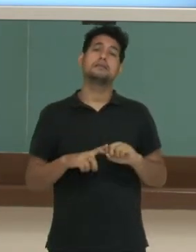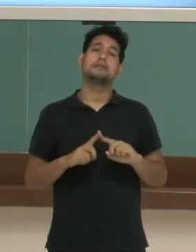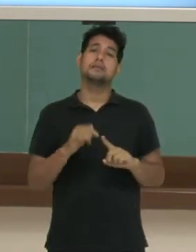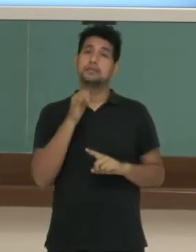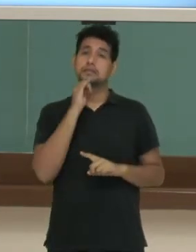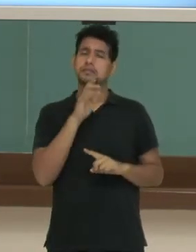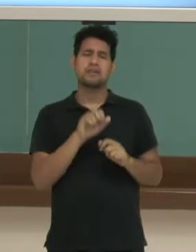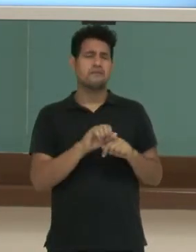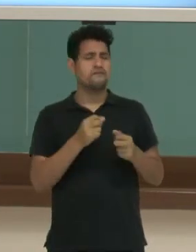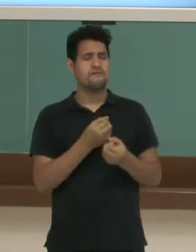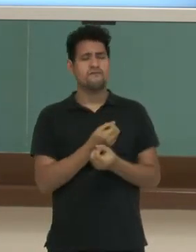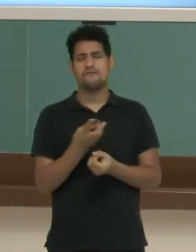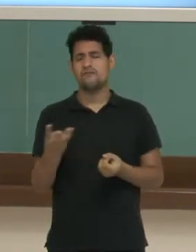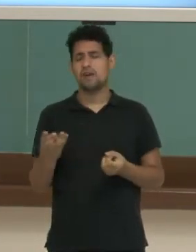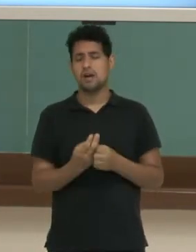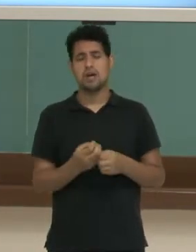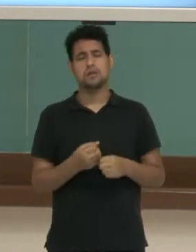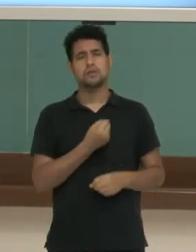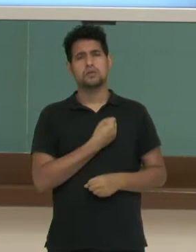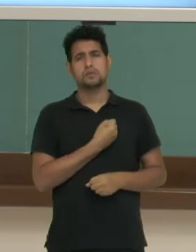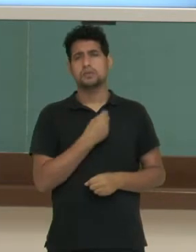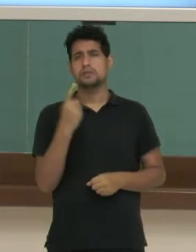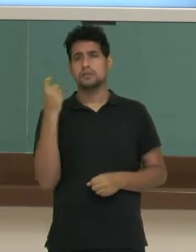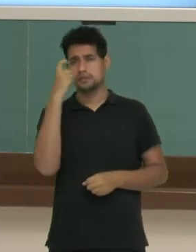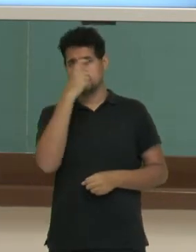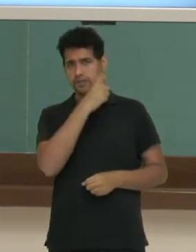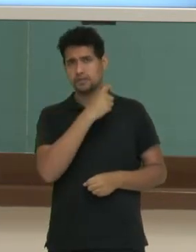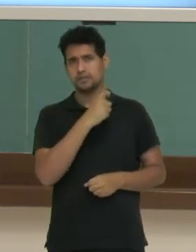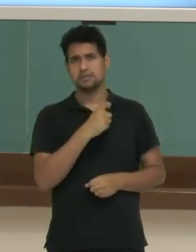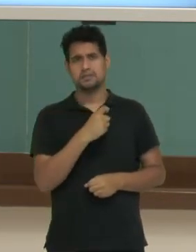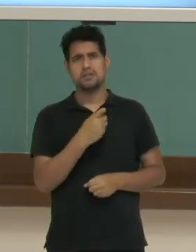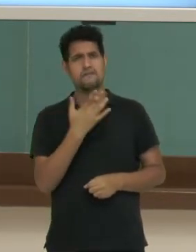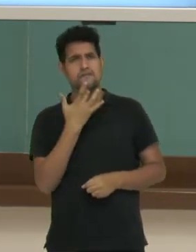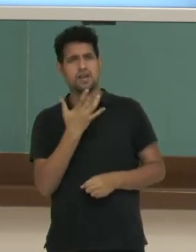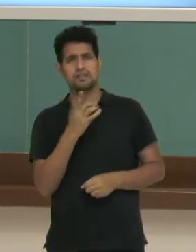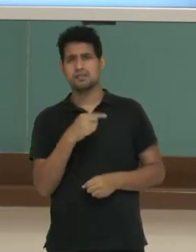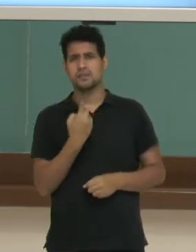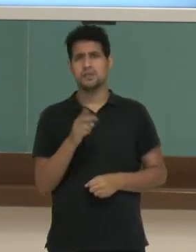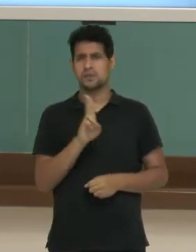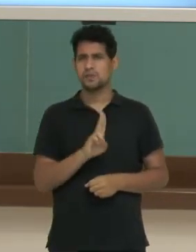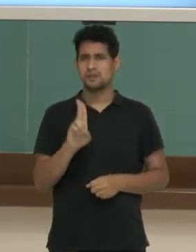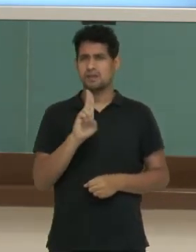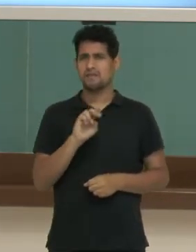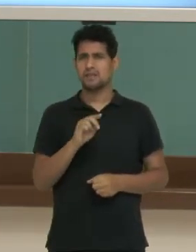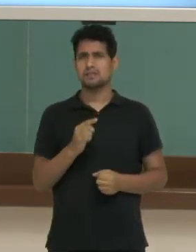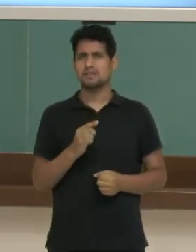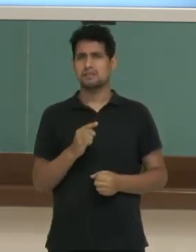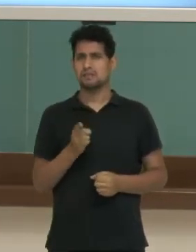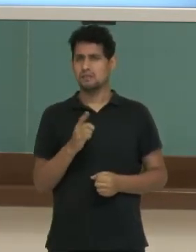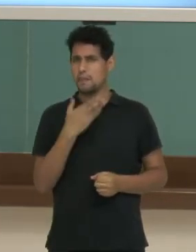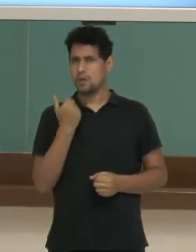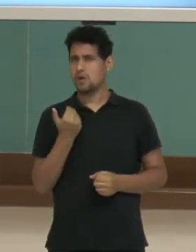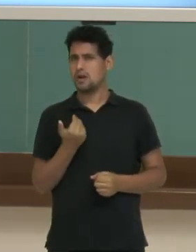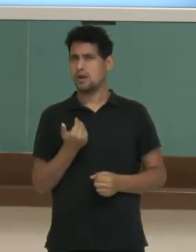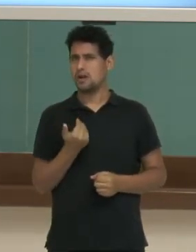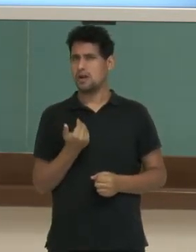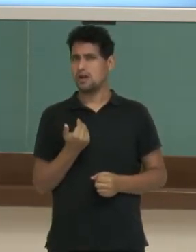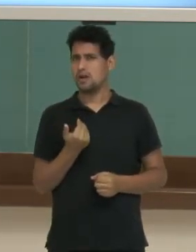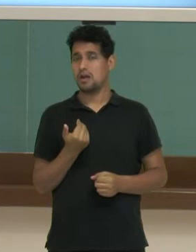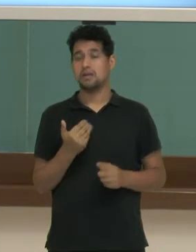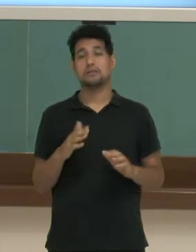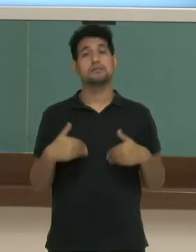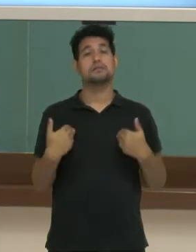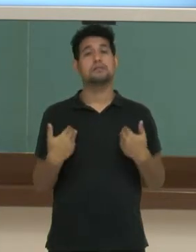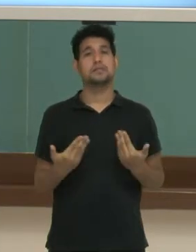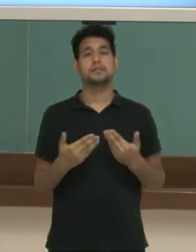são muitos números e isso acaba complicando um pouquinho. Será que não fica mais fácil a gente utilizar a multiplicação? Não agiliza o nosso cálculo?